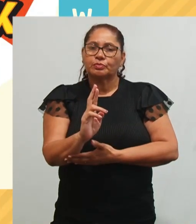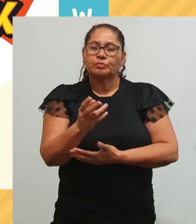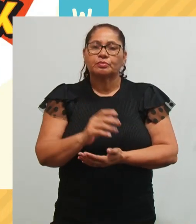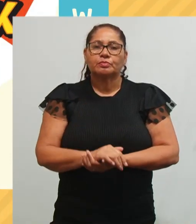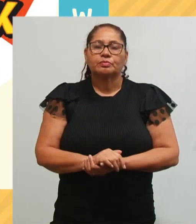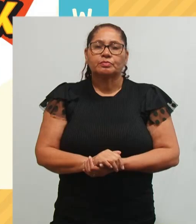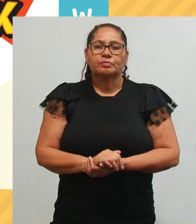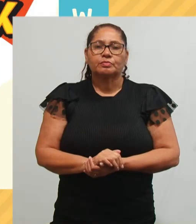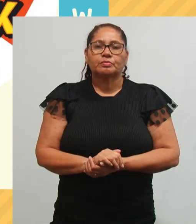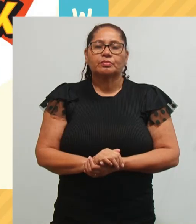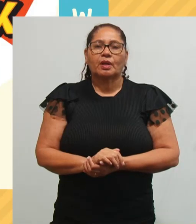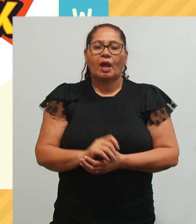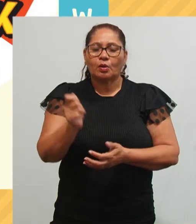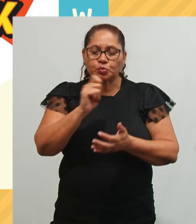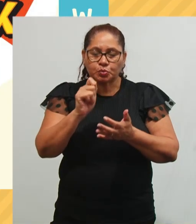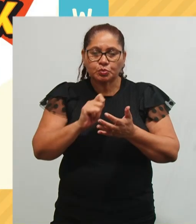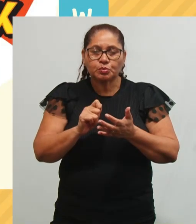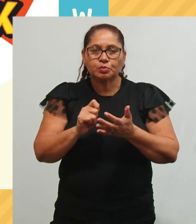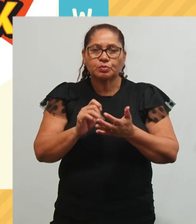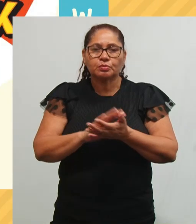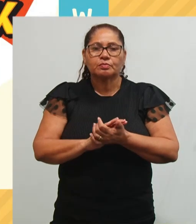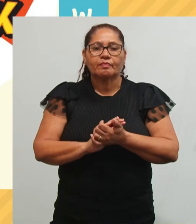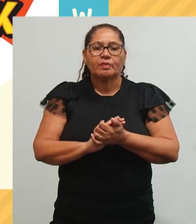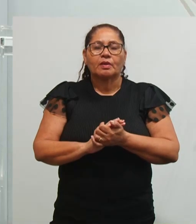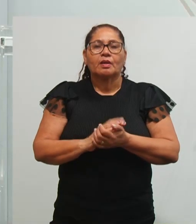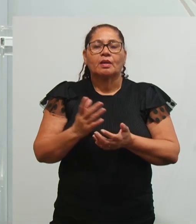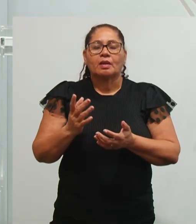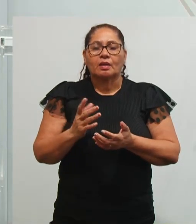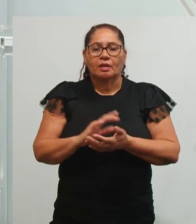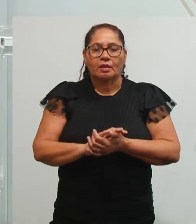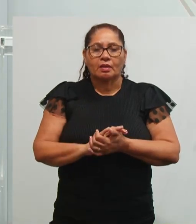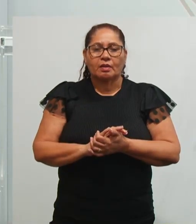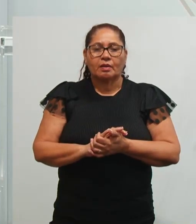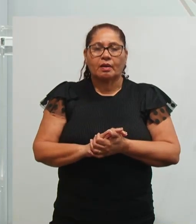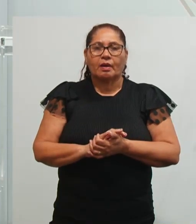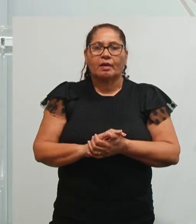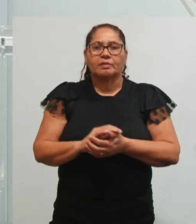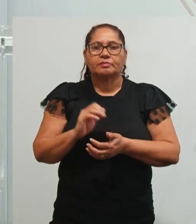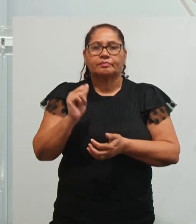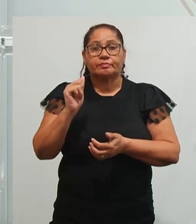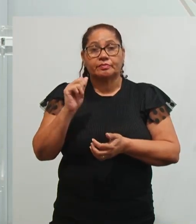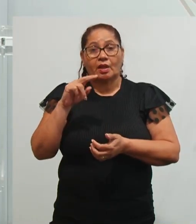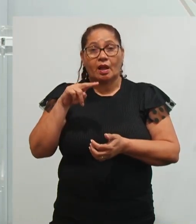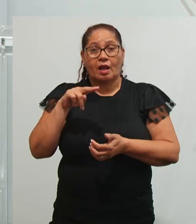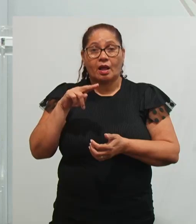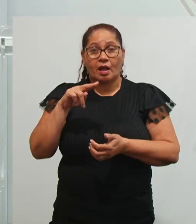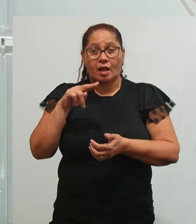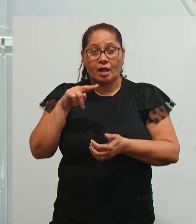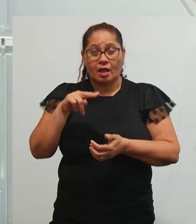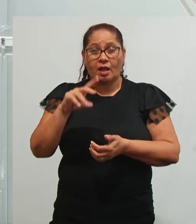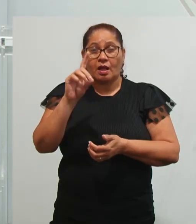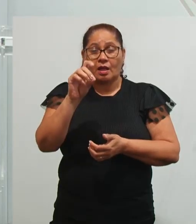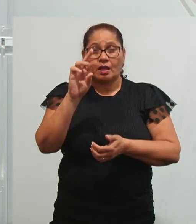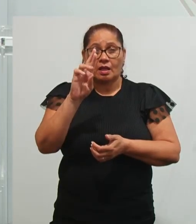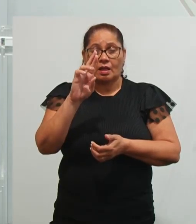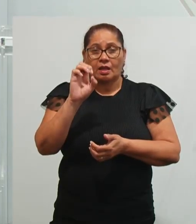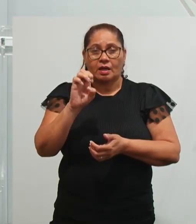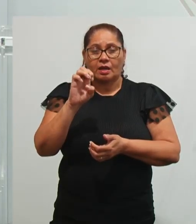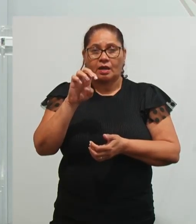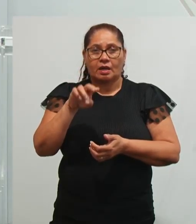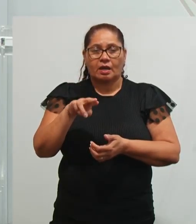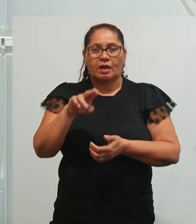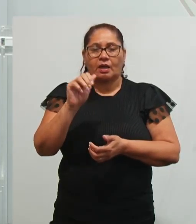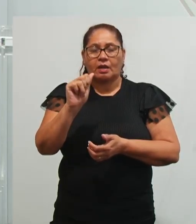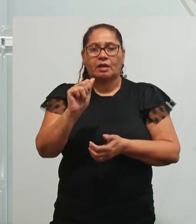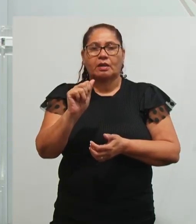distratores, rubricas. As rubricas, a Andréia Filatro vai falar que a ideia de rubrica se aproxima, é a